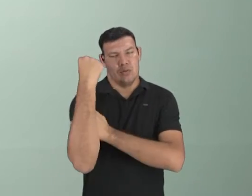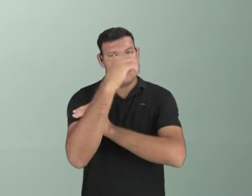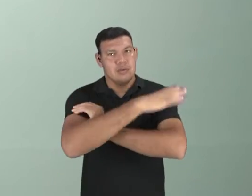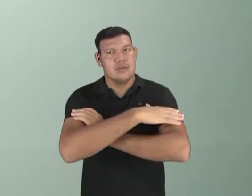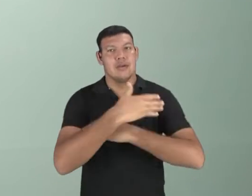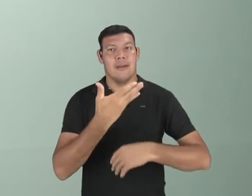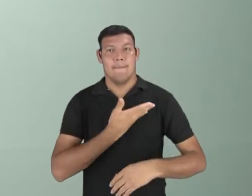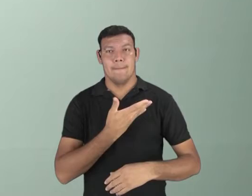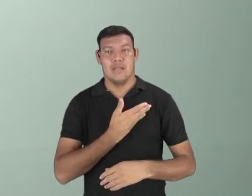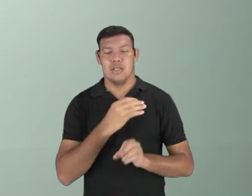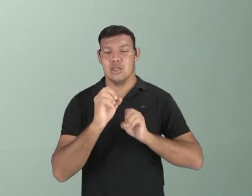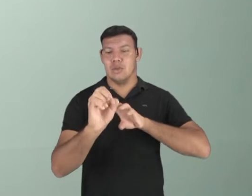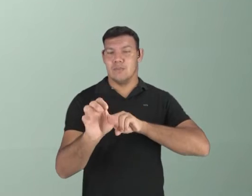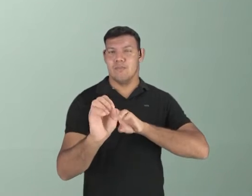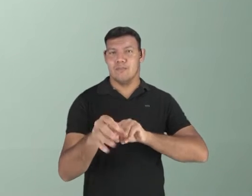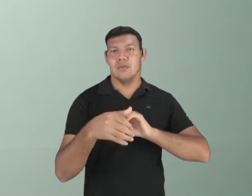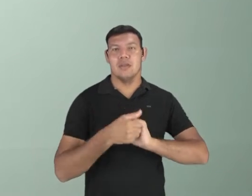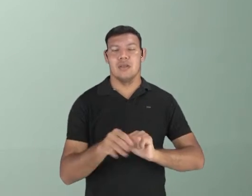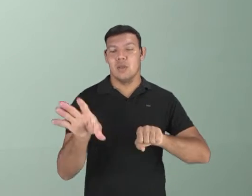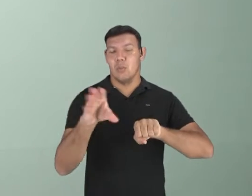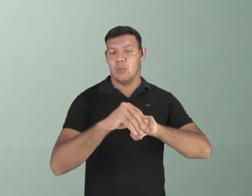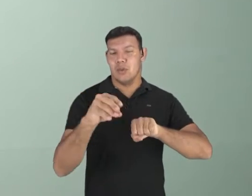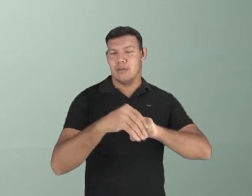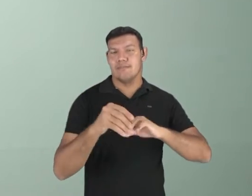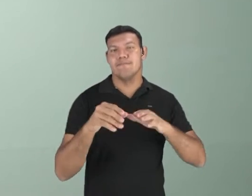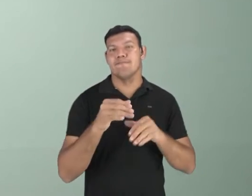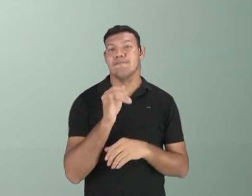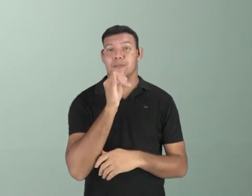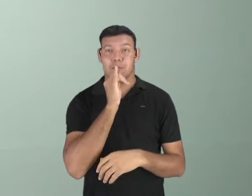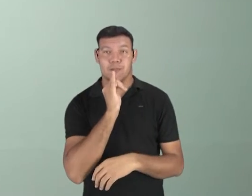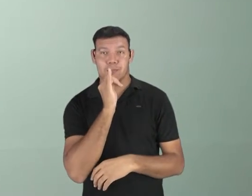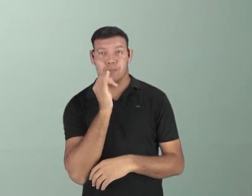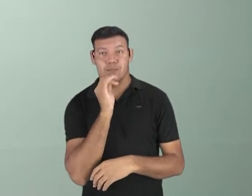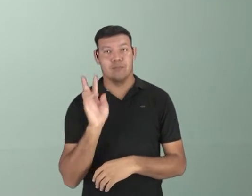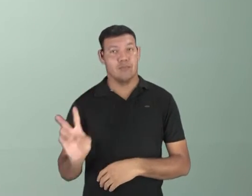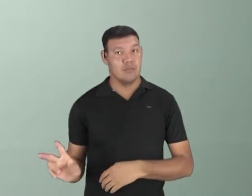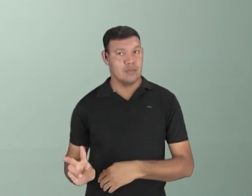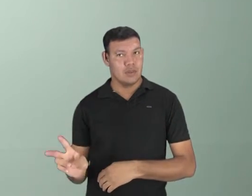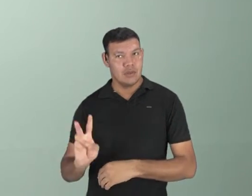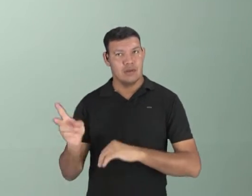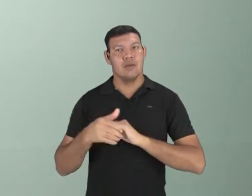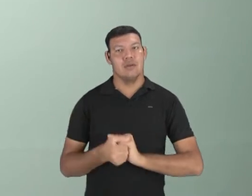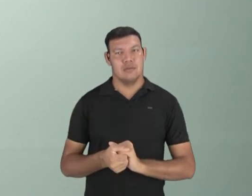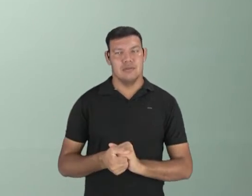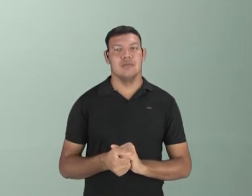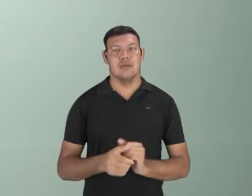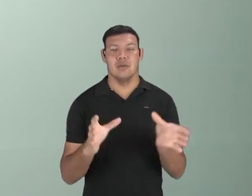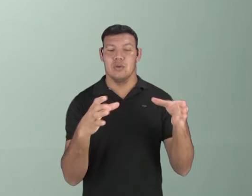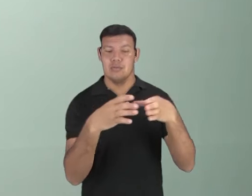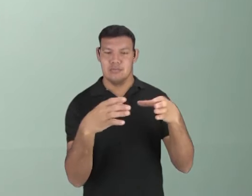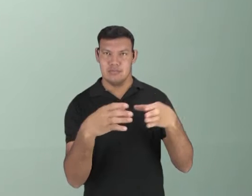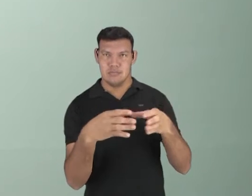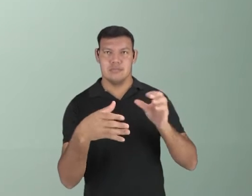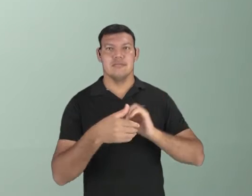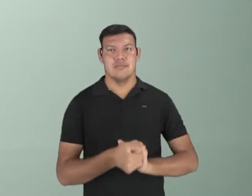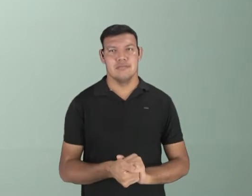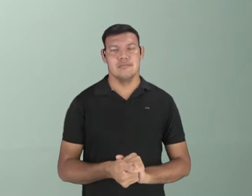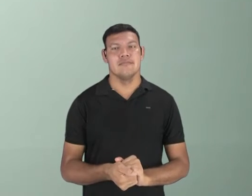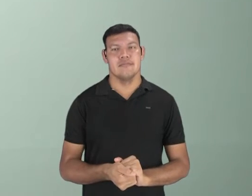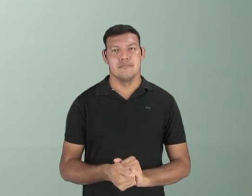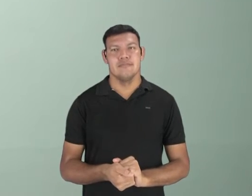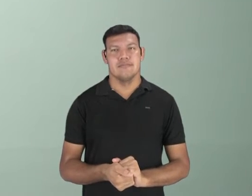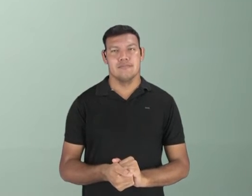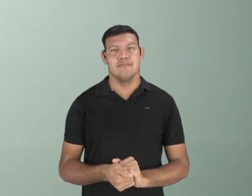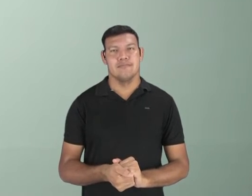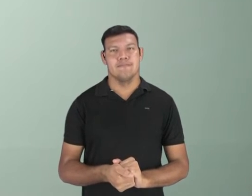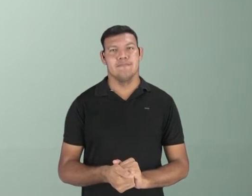interação e ensinar algumas aprendizagens para a gente, como, por exemplo, valorizar o espírito de equipe, conseguir lidar